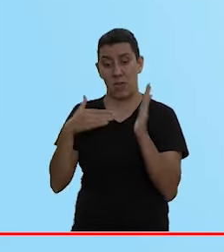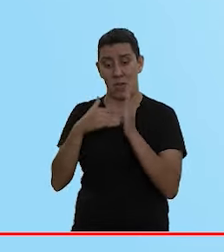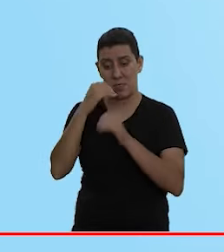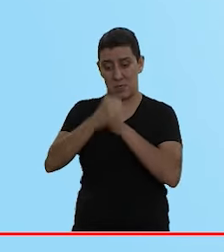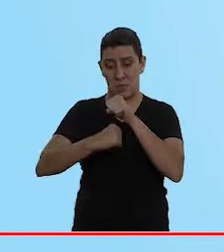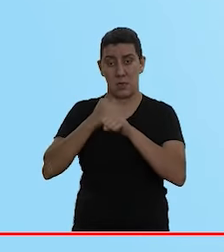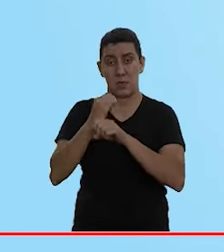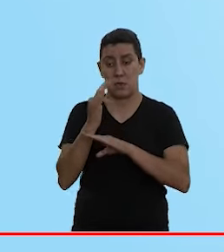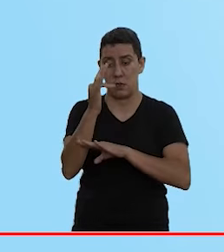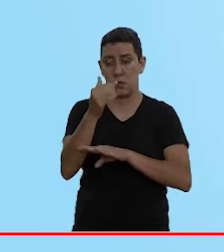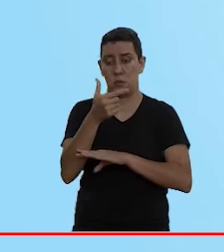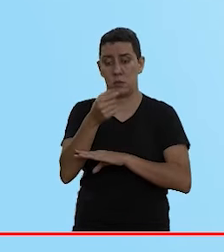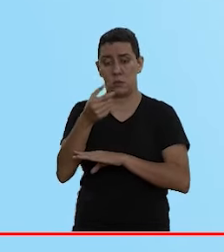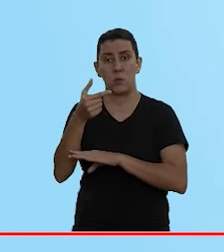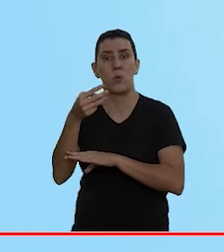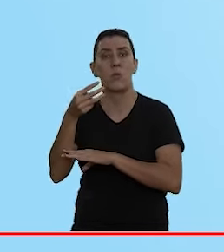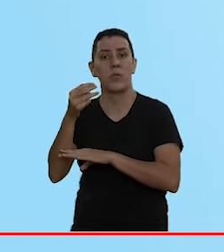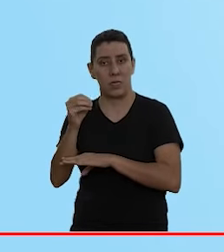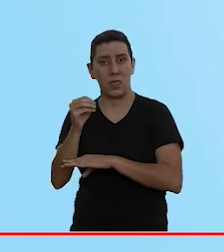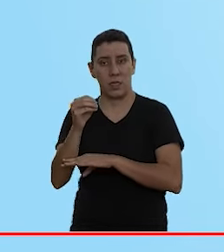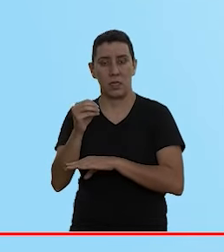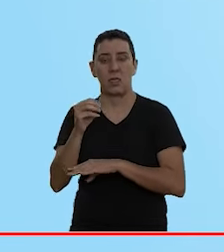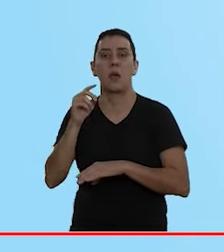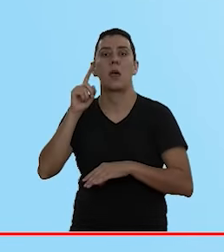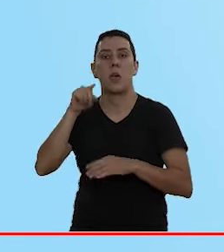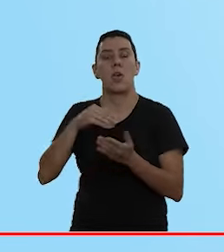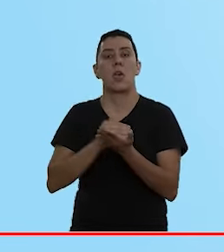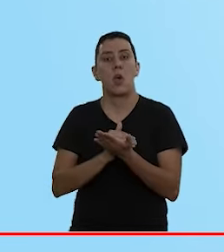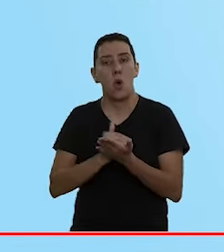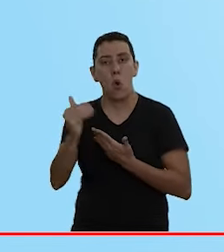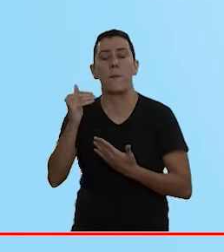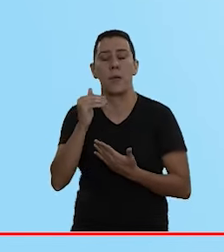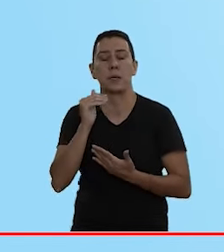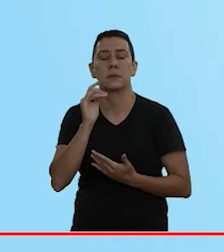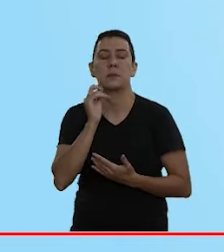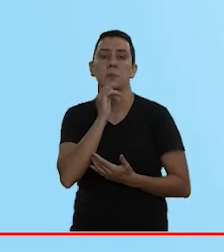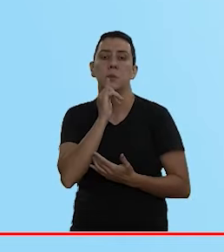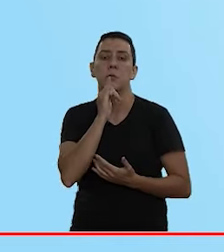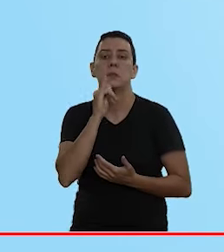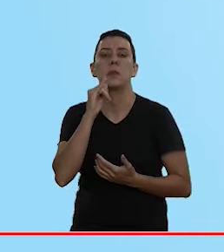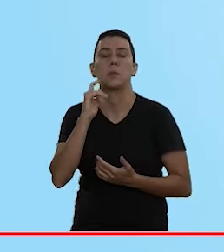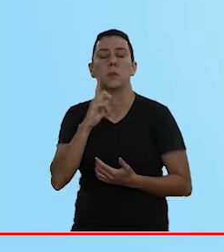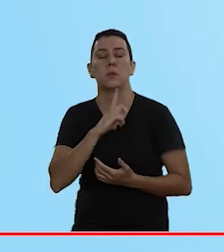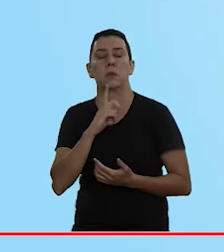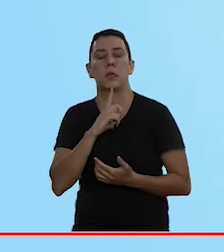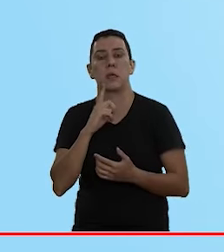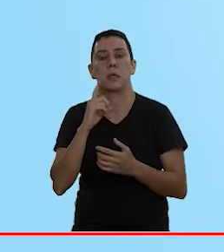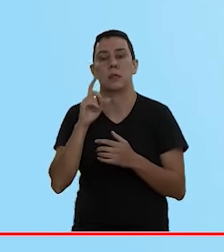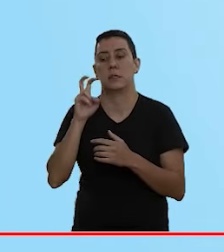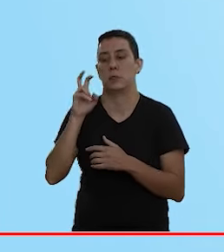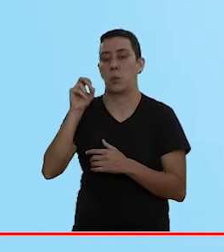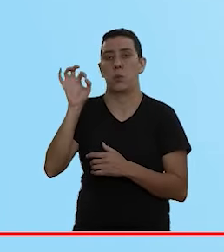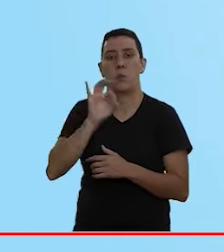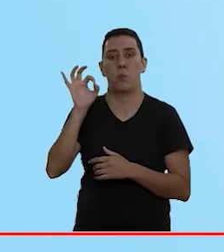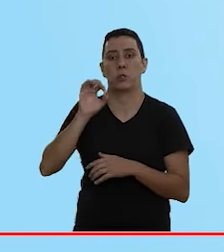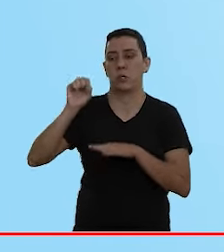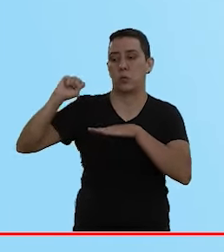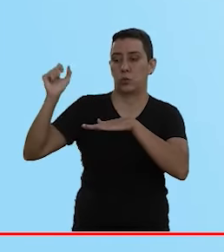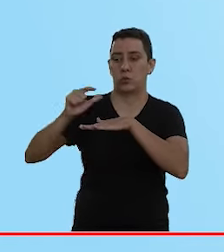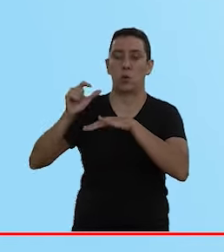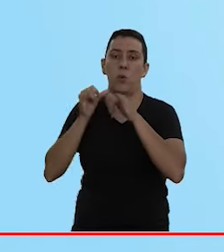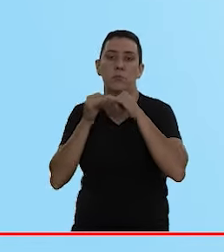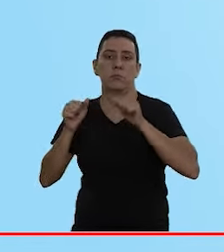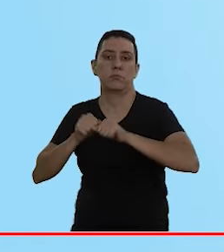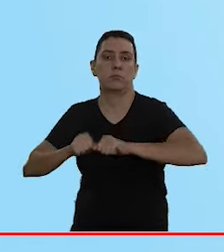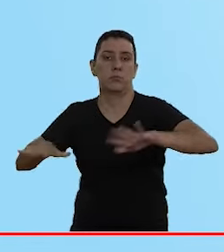não fósseis, né? No Brasil, a gente já tem uma matriz predominantemente renovável, principalmente com